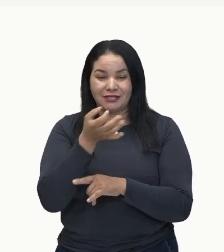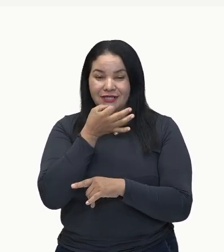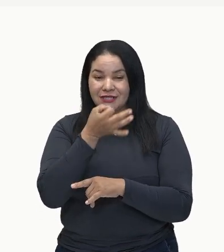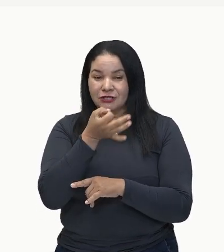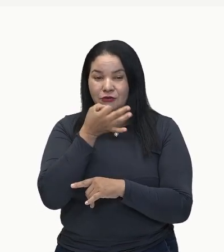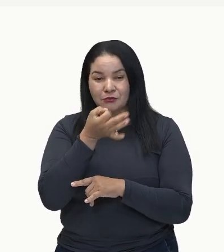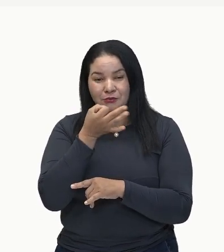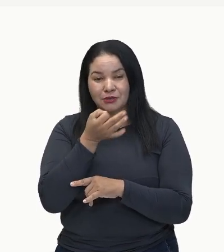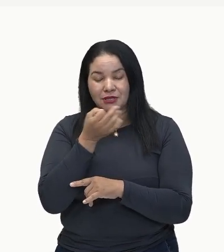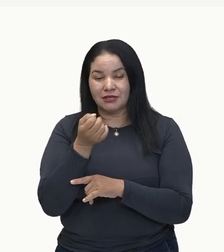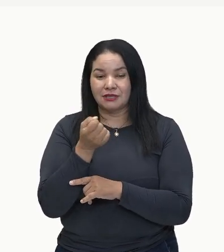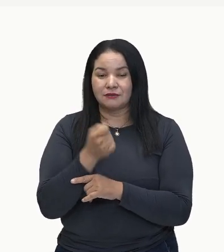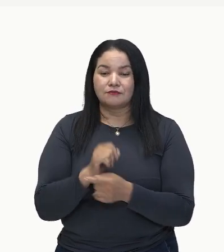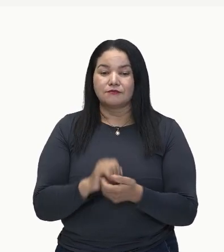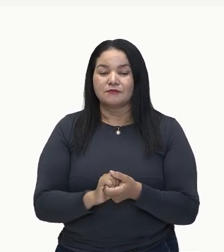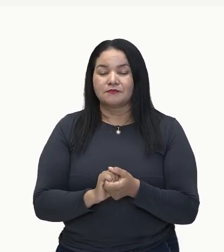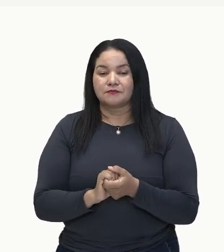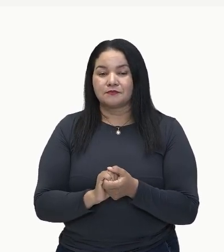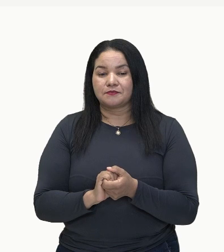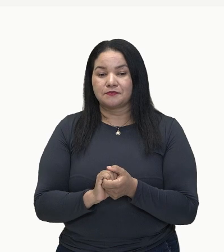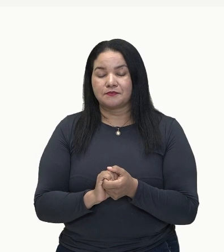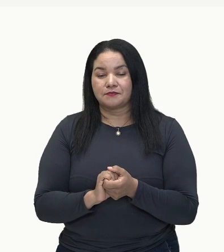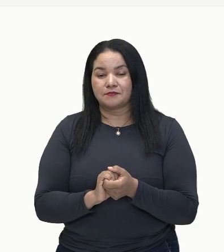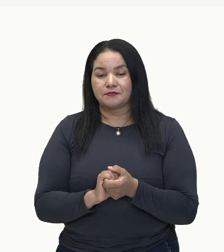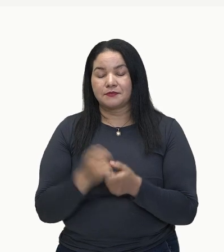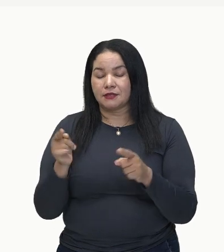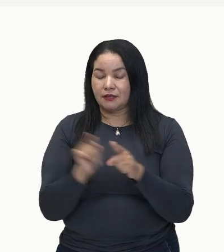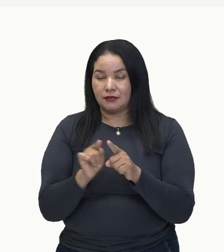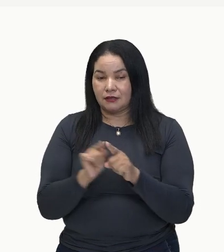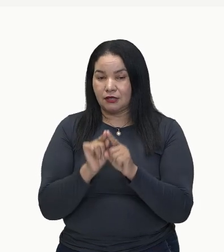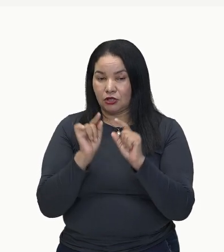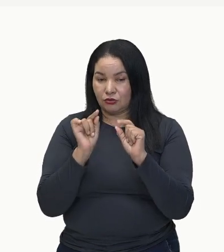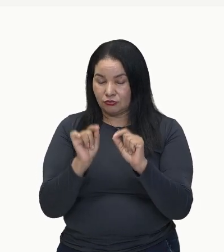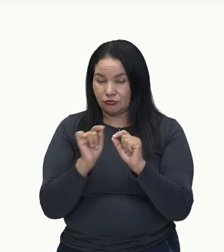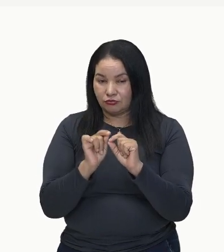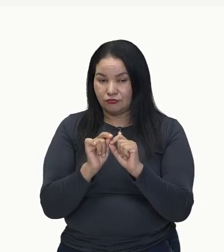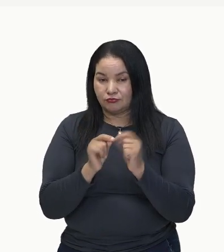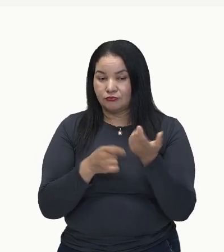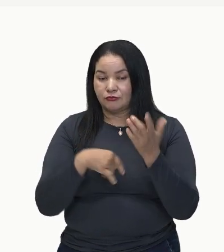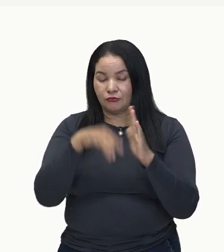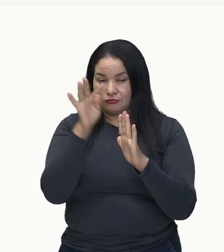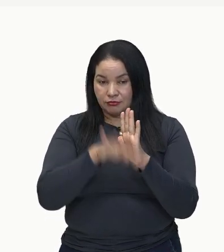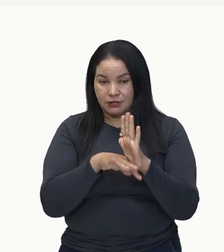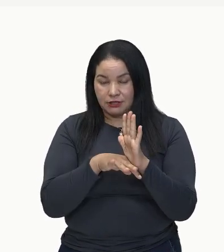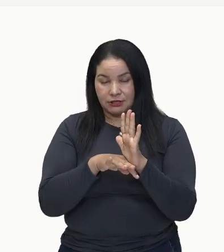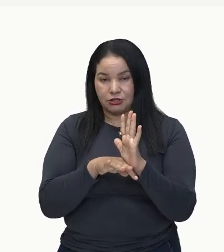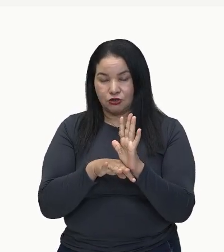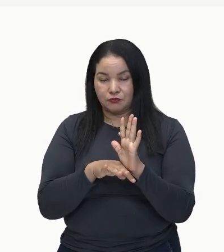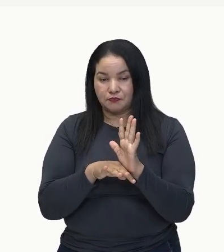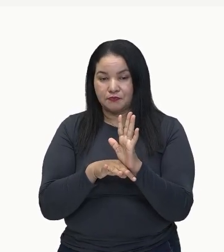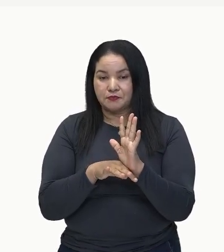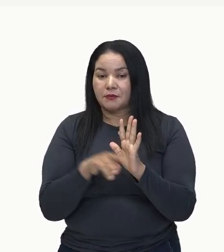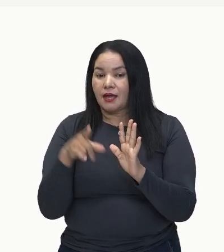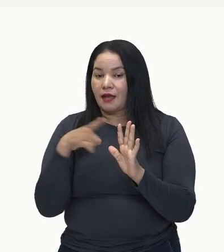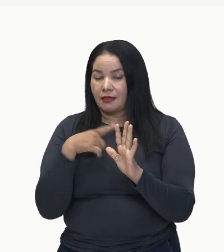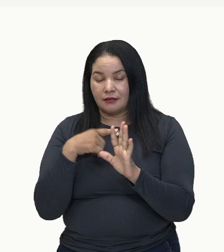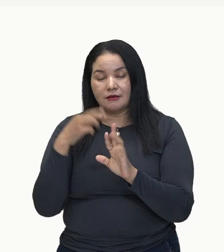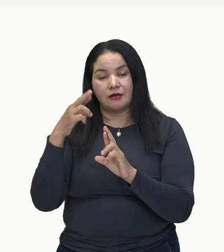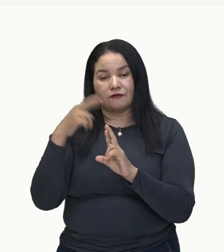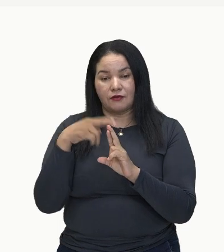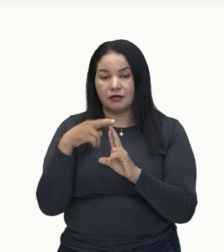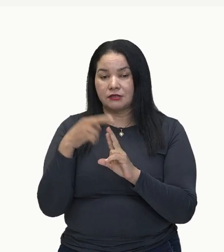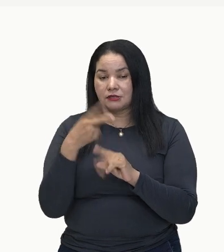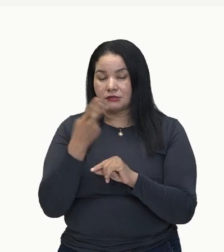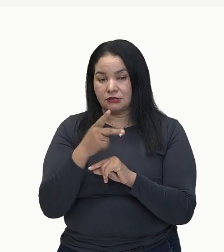Então, na resenha, na forma, vai apresentar essas referências do autor,